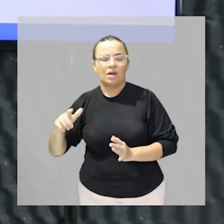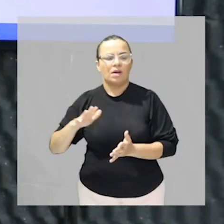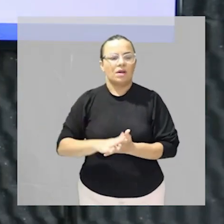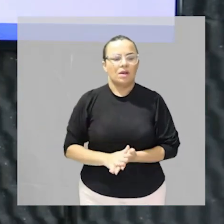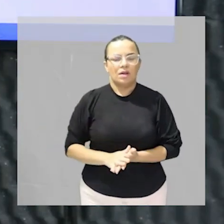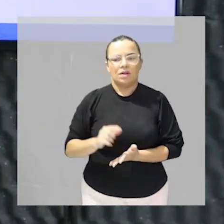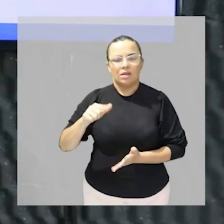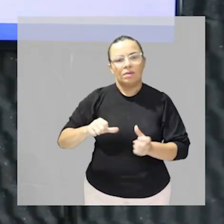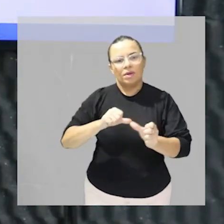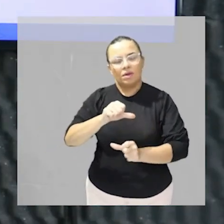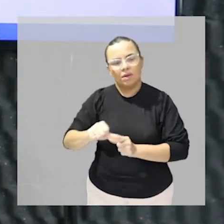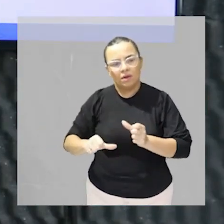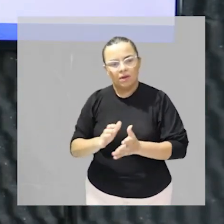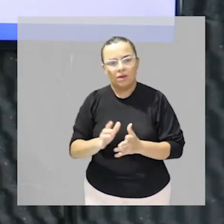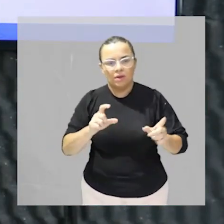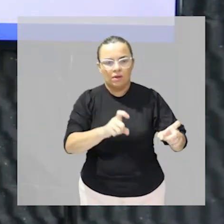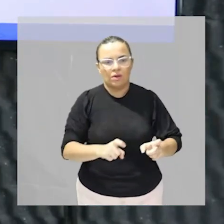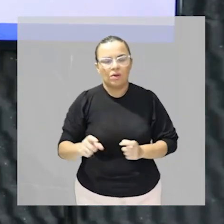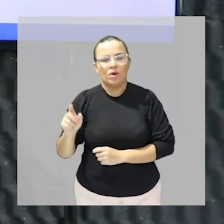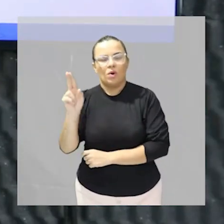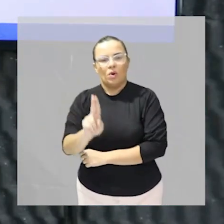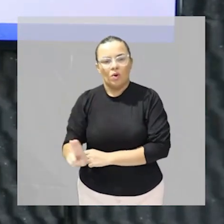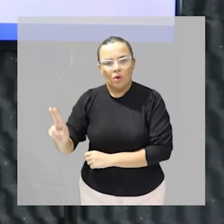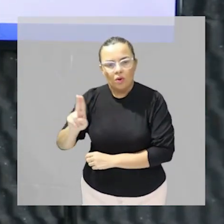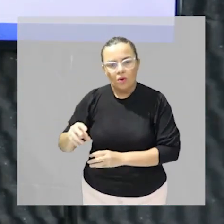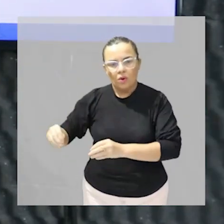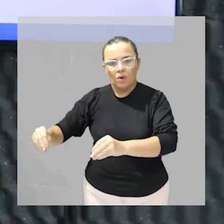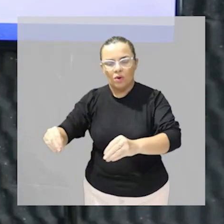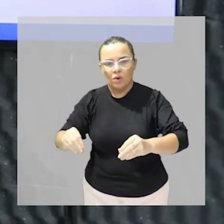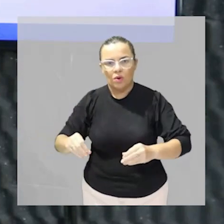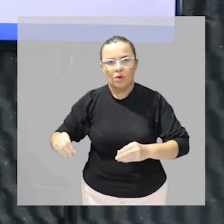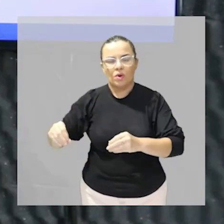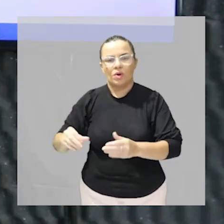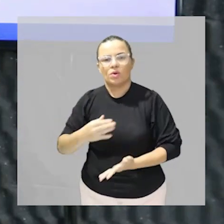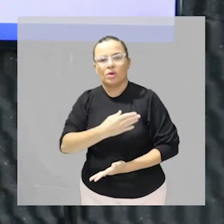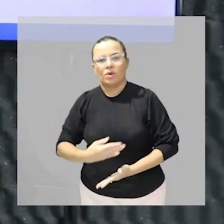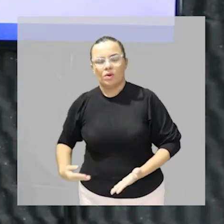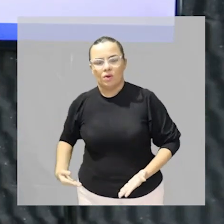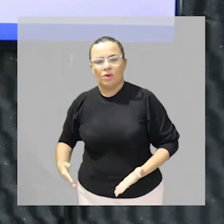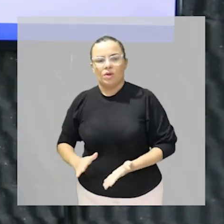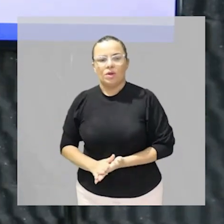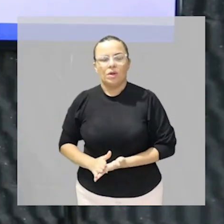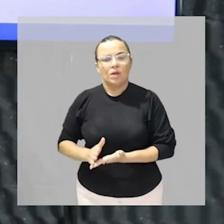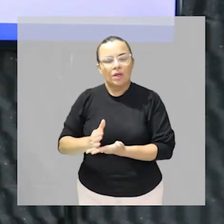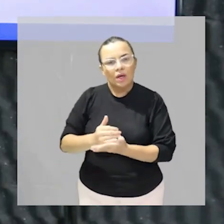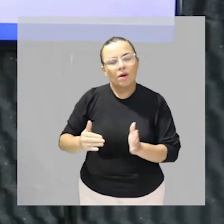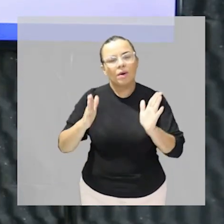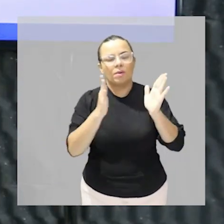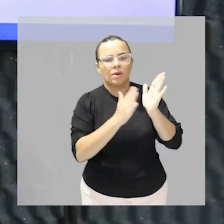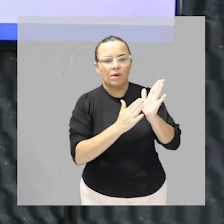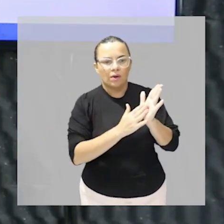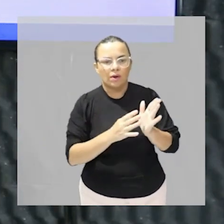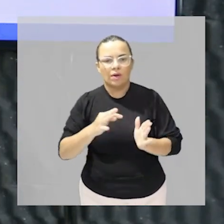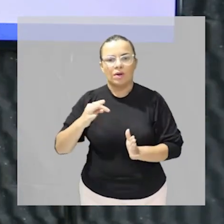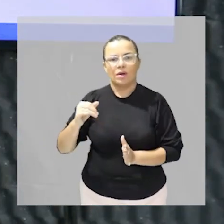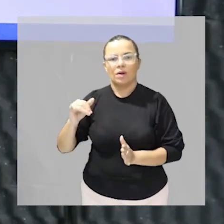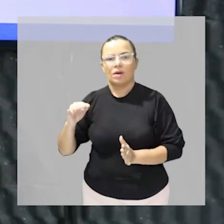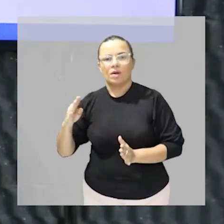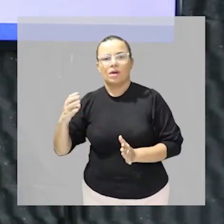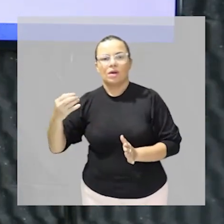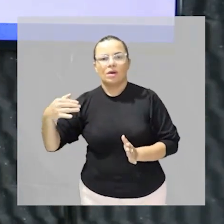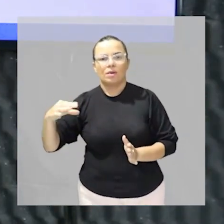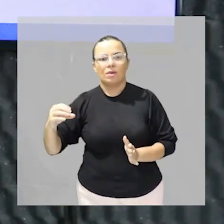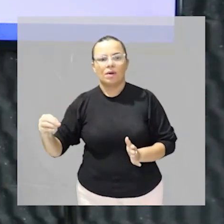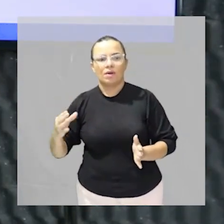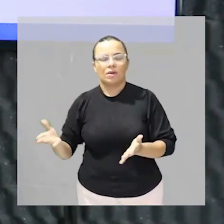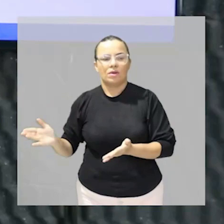reforma agrária, com uso das terras do Estado, que é uma proposta de Tibério. Então, resposta, a letra E. Ok? Aí nós temos